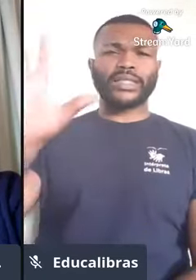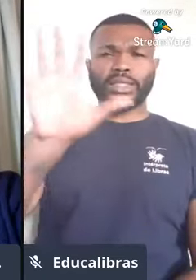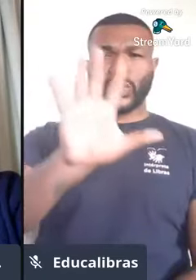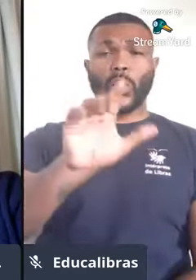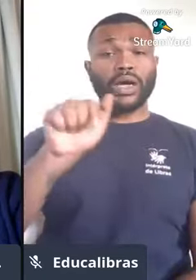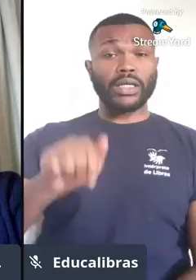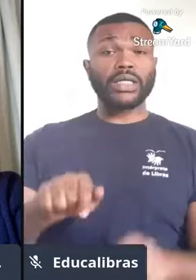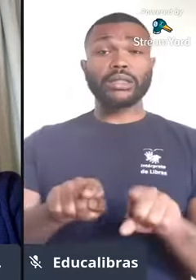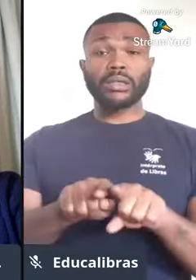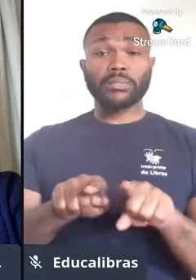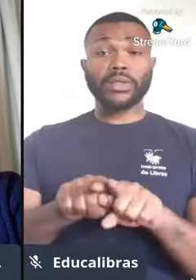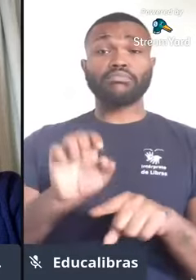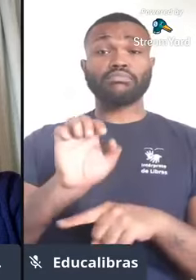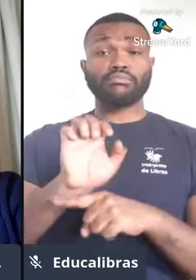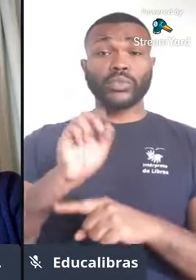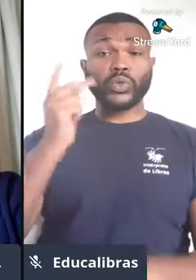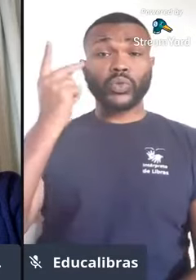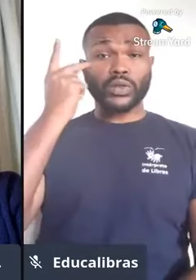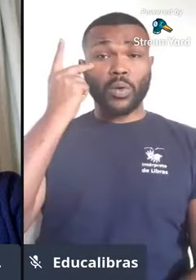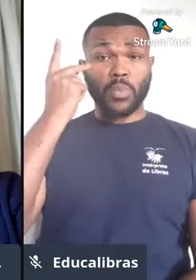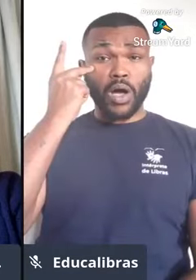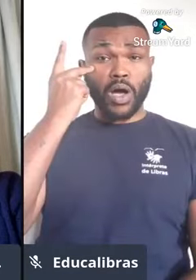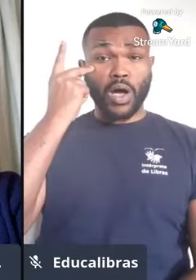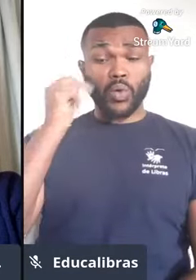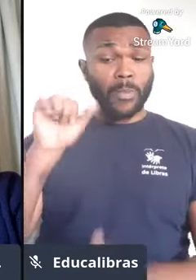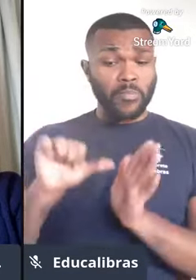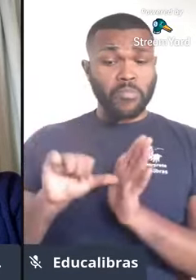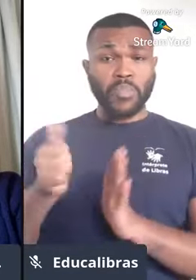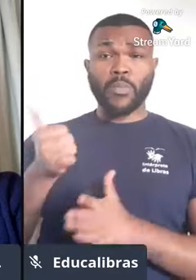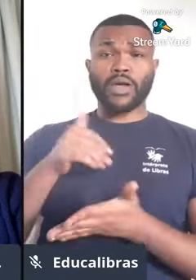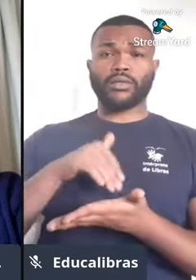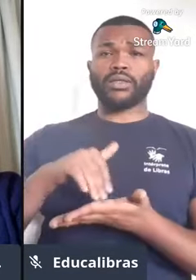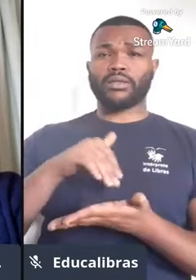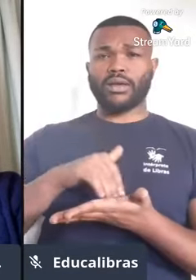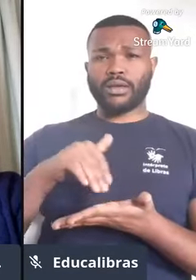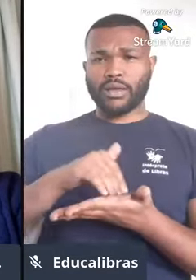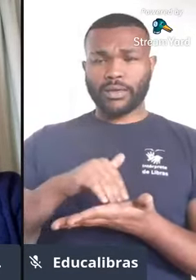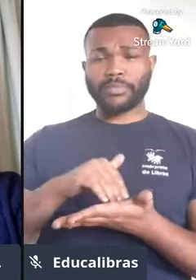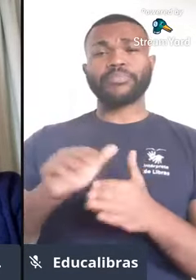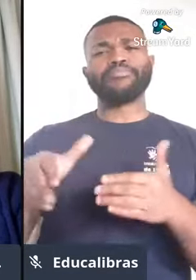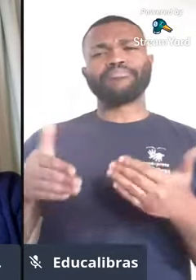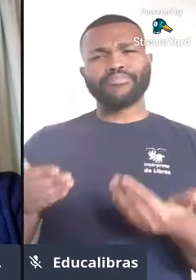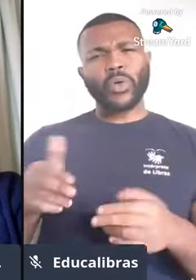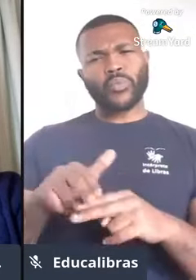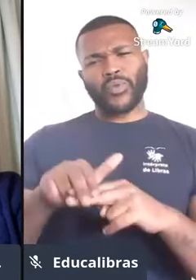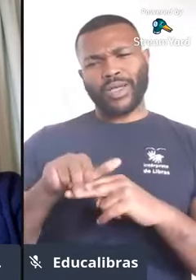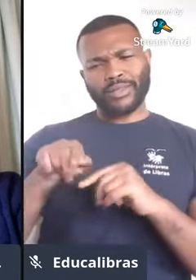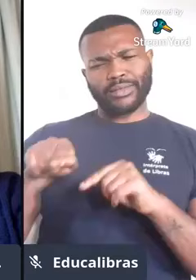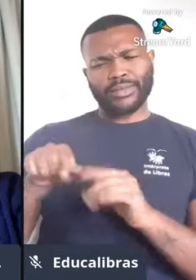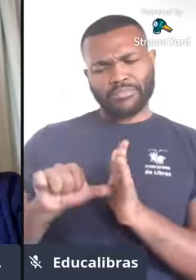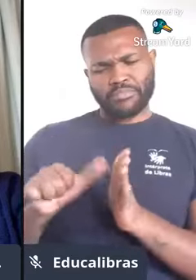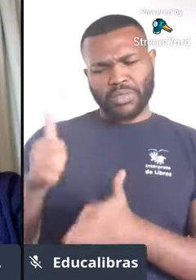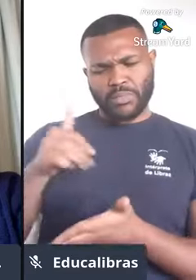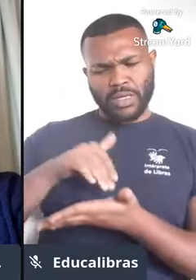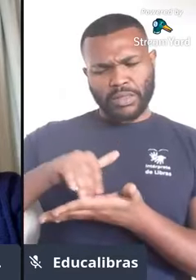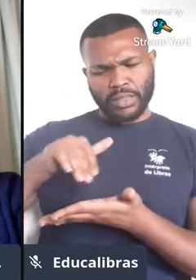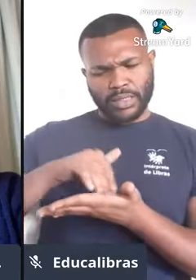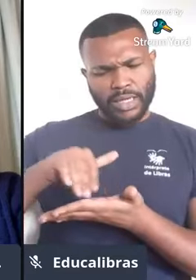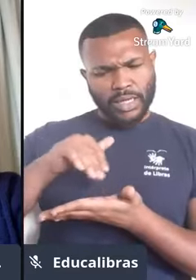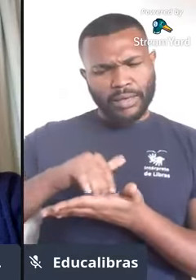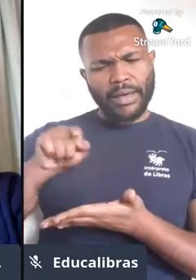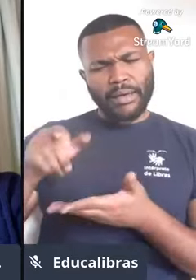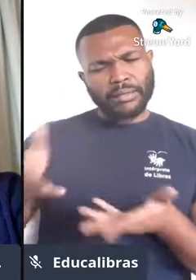Paulo. Essa foi uma secretaria pioneira. E ela, com esse pioneirismo, ela não só ensejou,